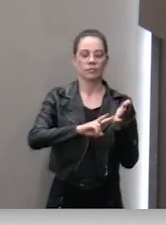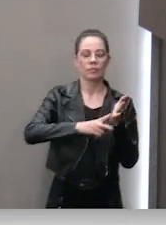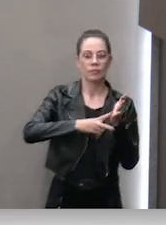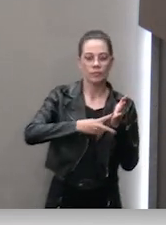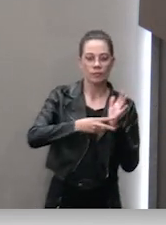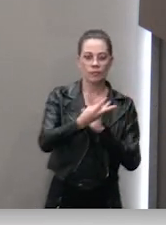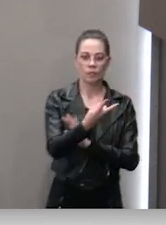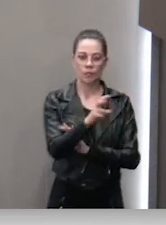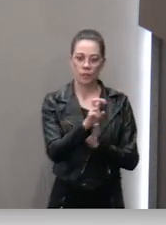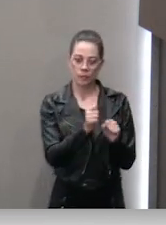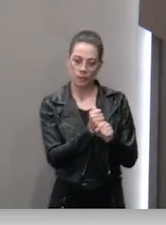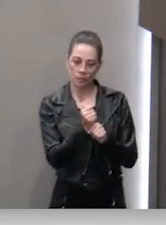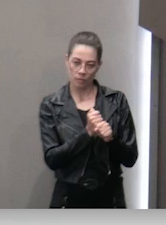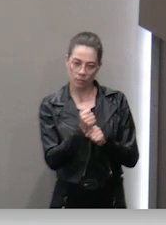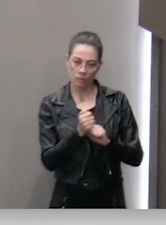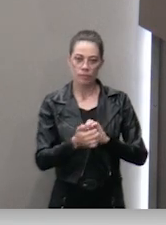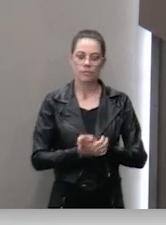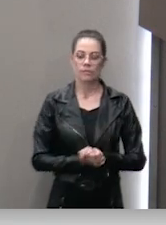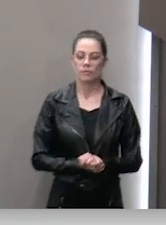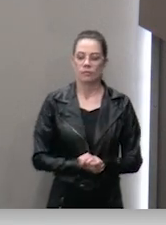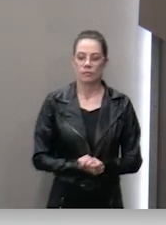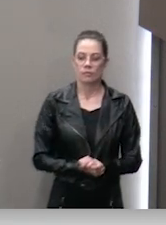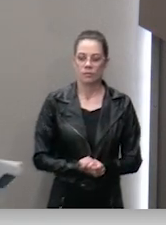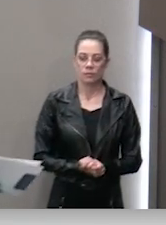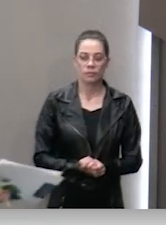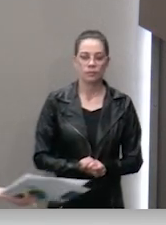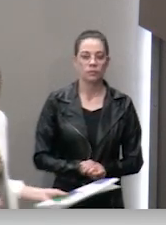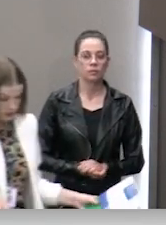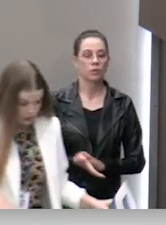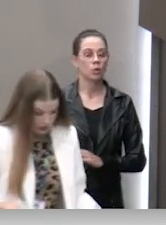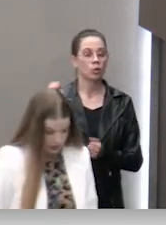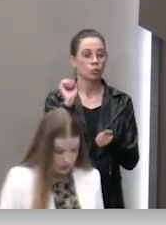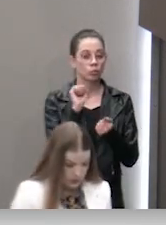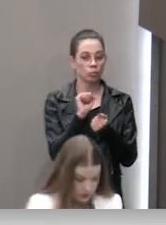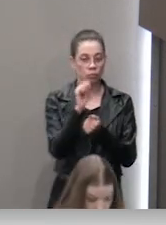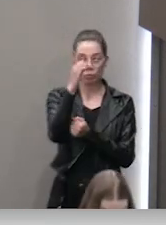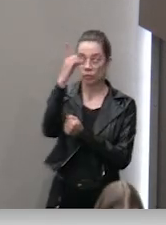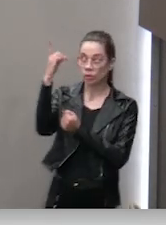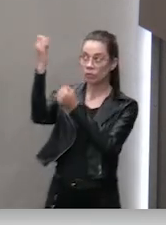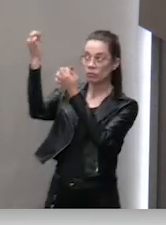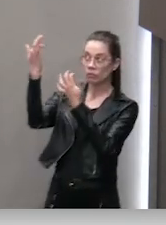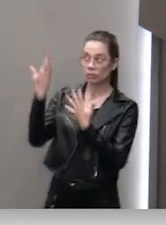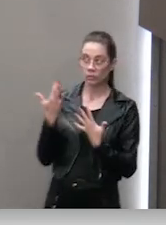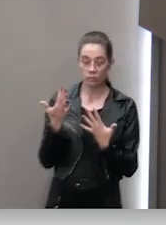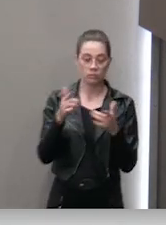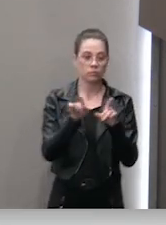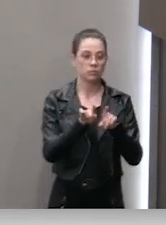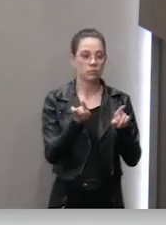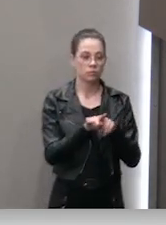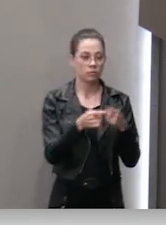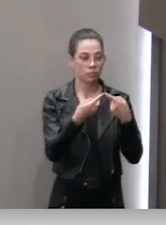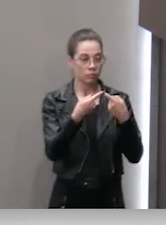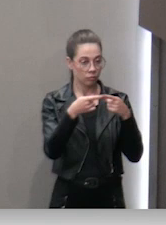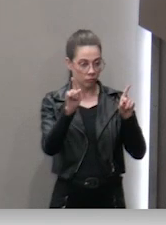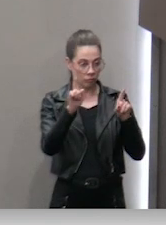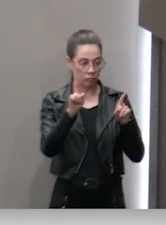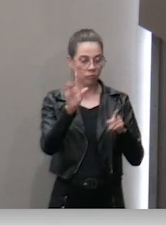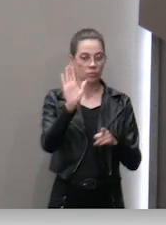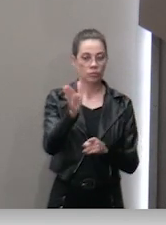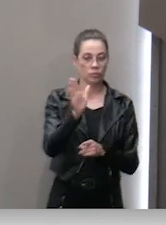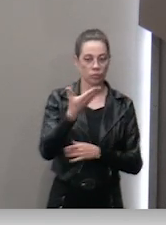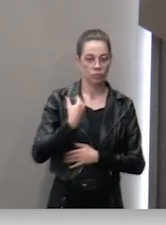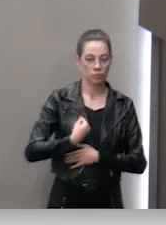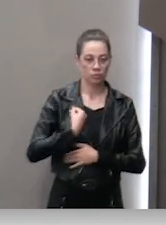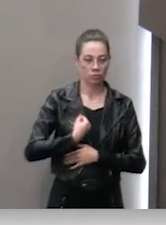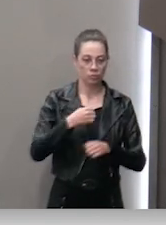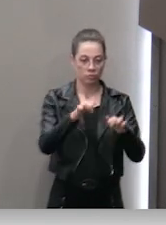anos do Simpasso. Sob a proteção de Deus, declaro aberta a presente